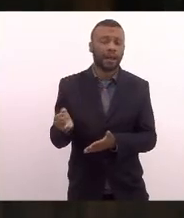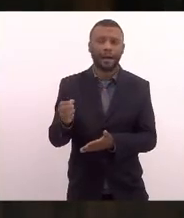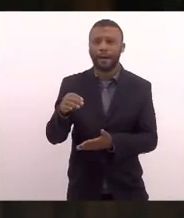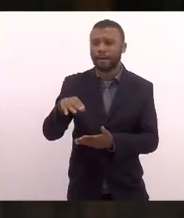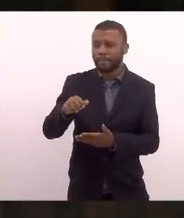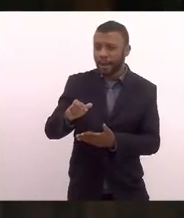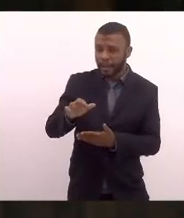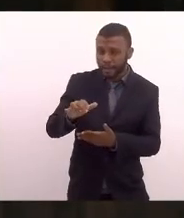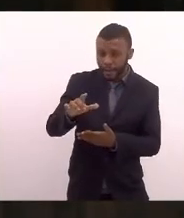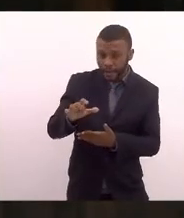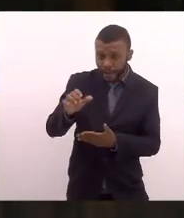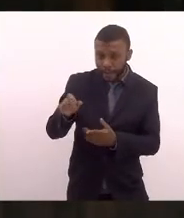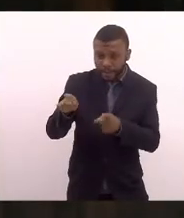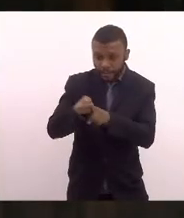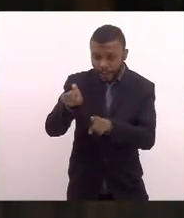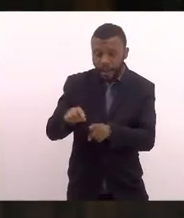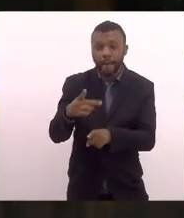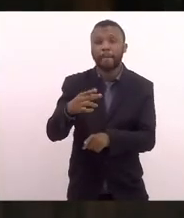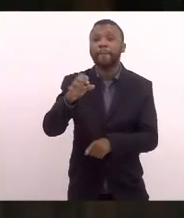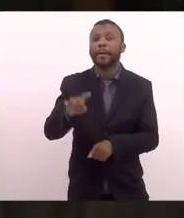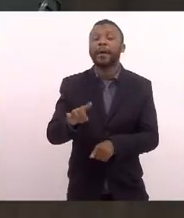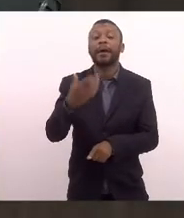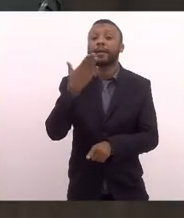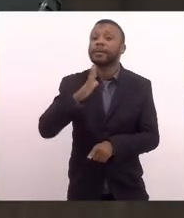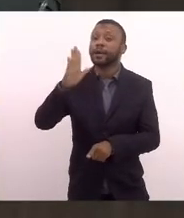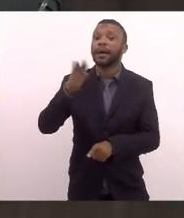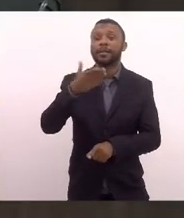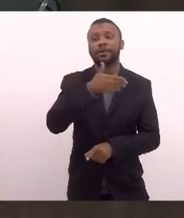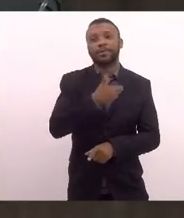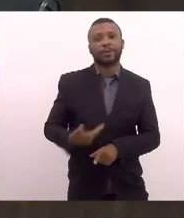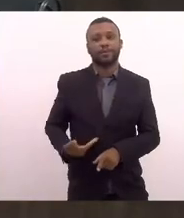também é, Marileia, pré-candidata estadual. Que bom.